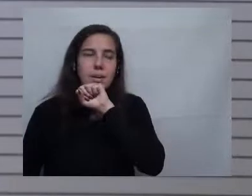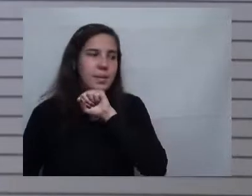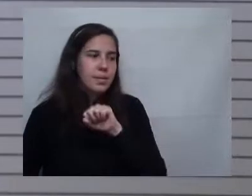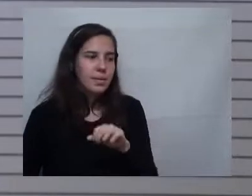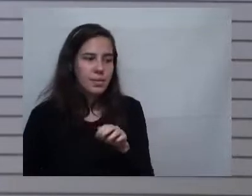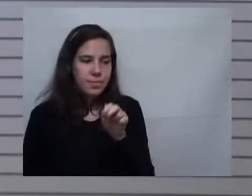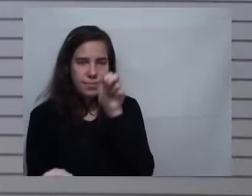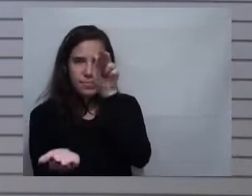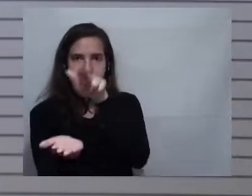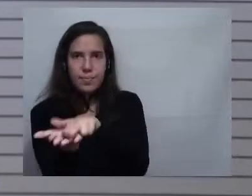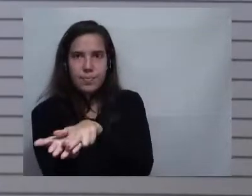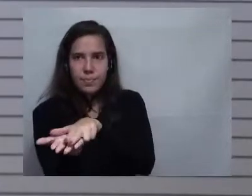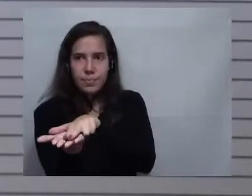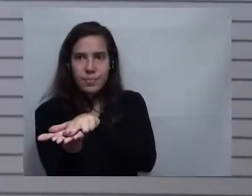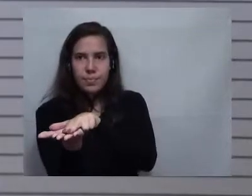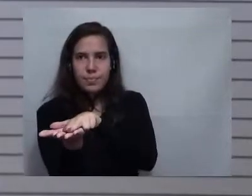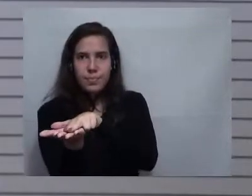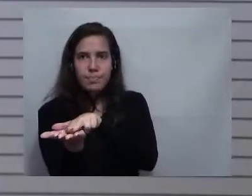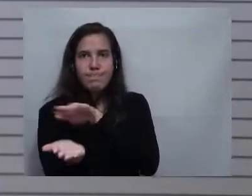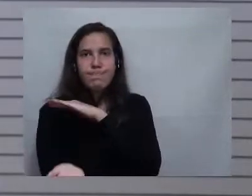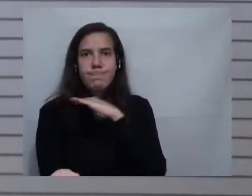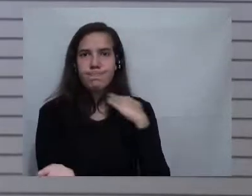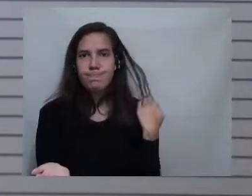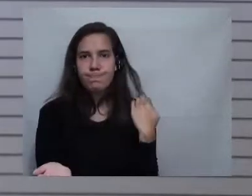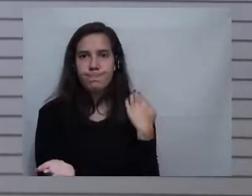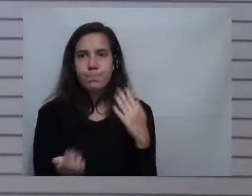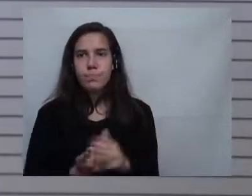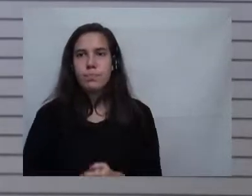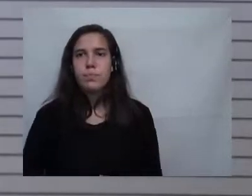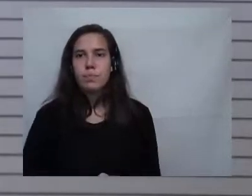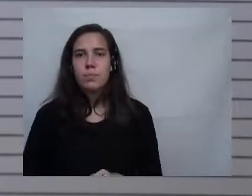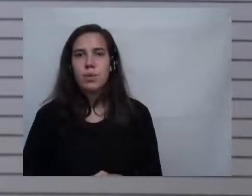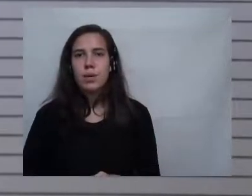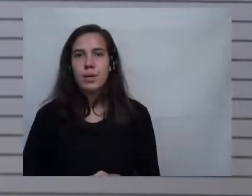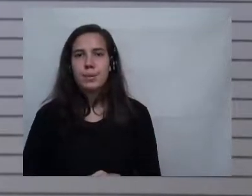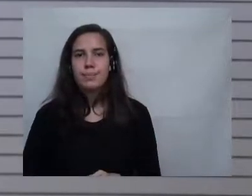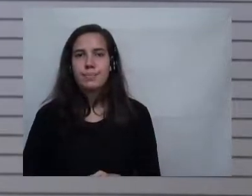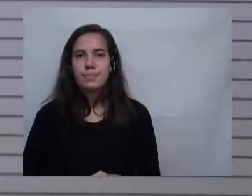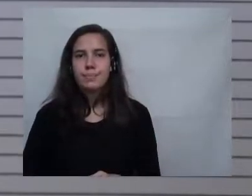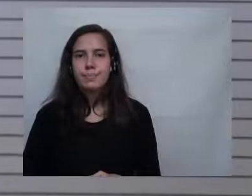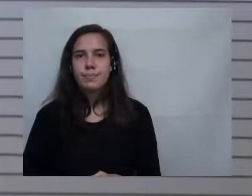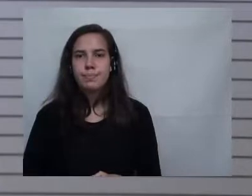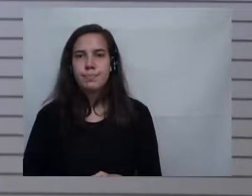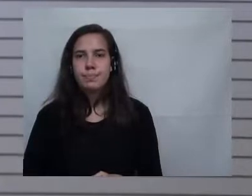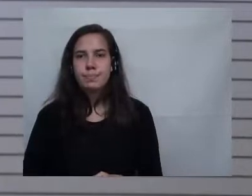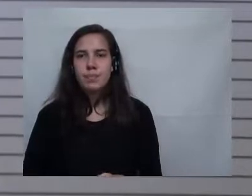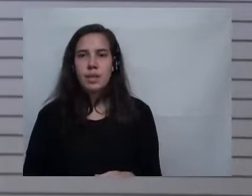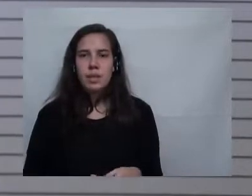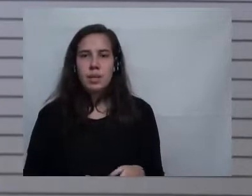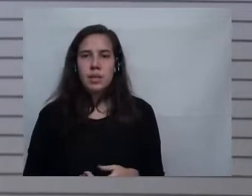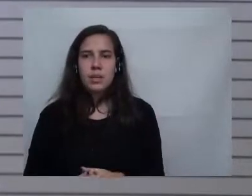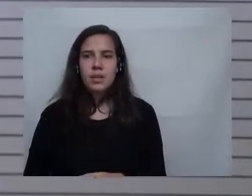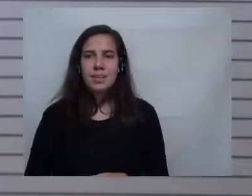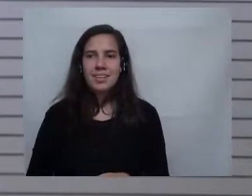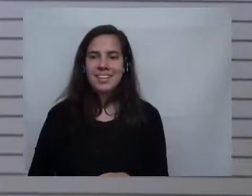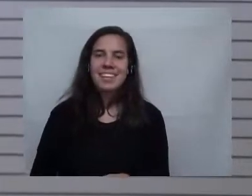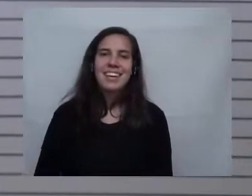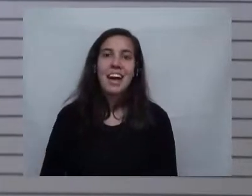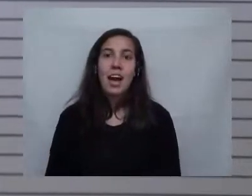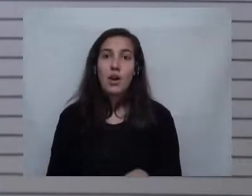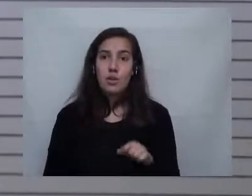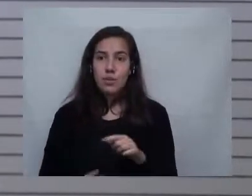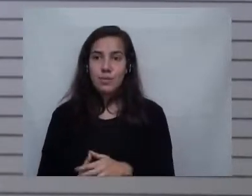não arrumar o cabelo dela do jeito que ela queria é complicado né bom então se arruma seu cabelo